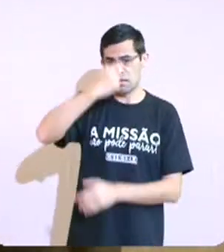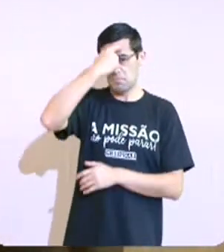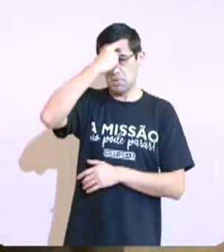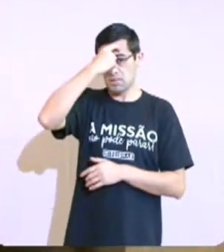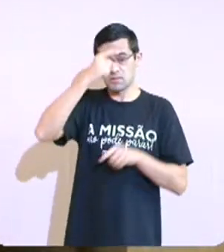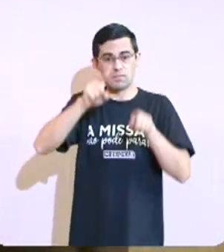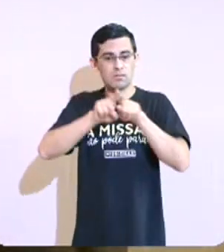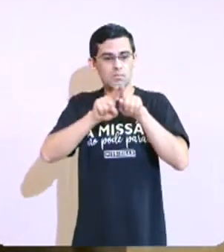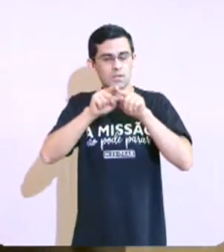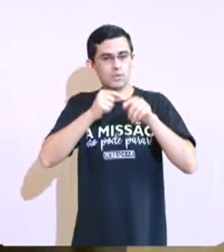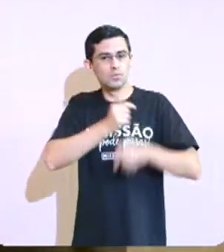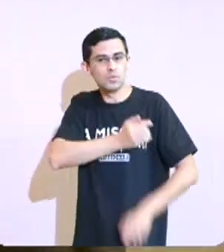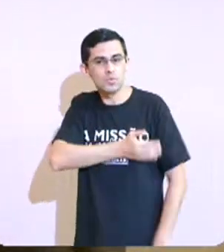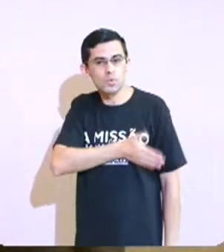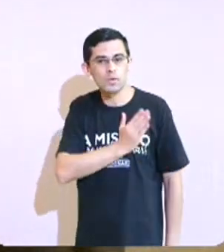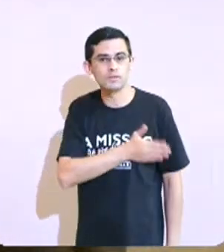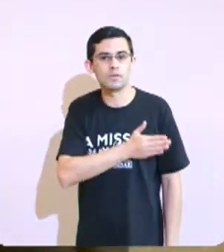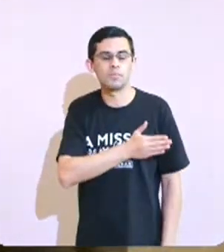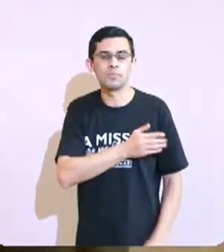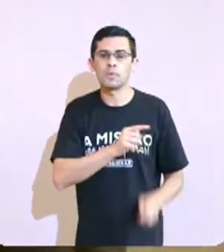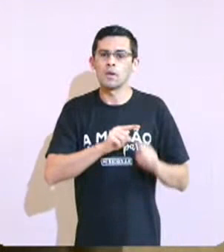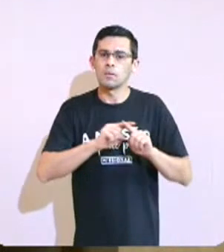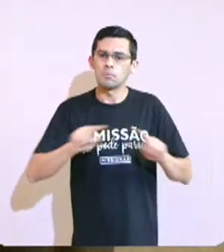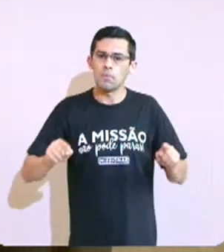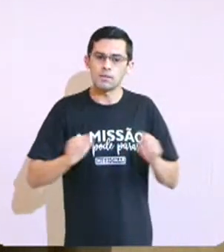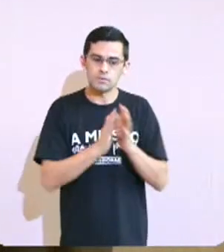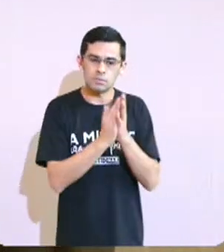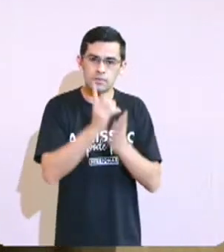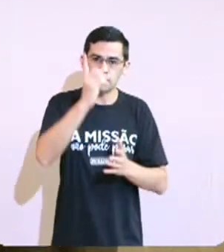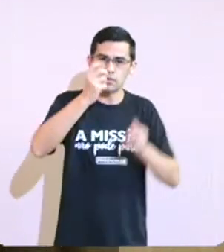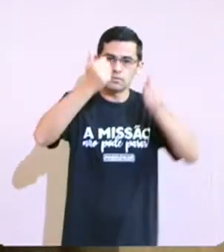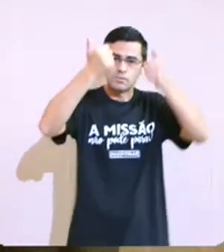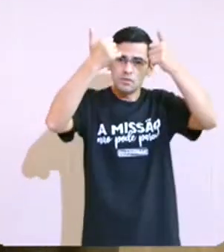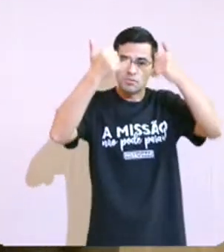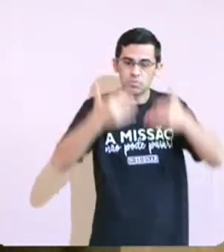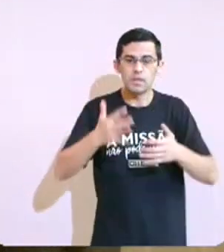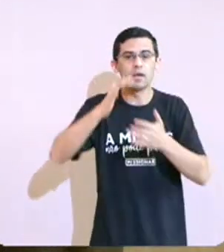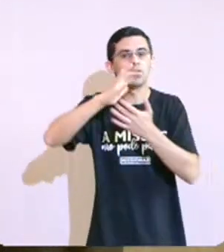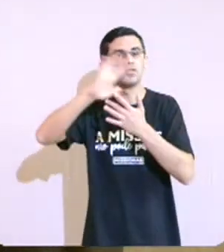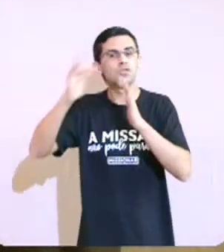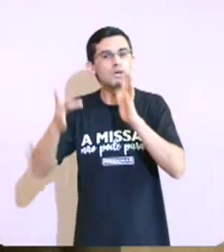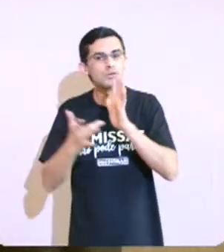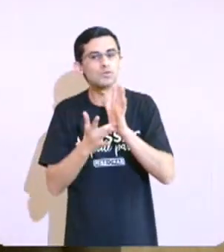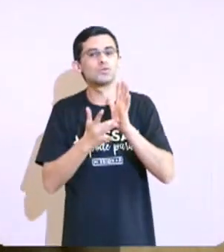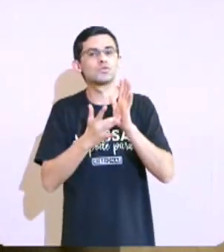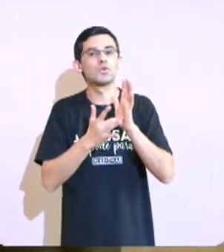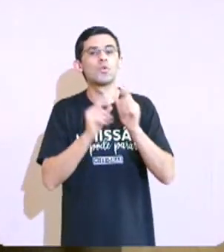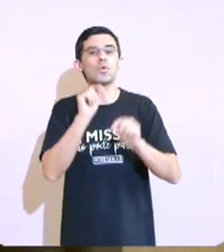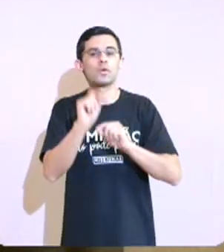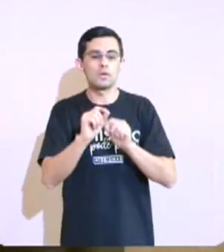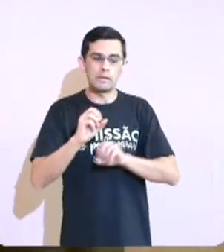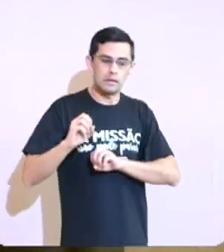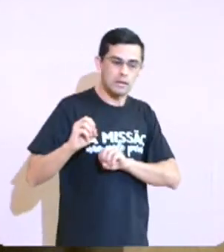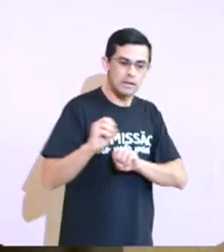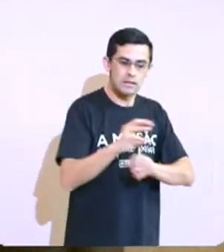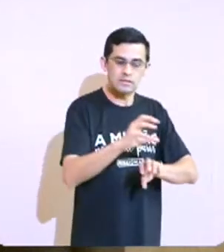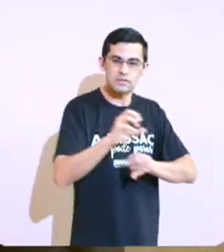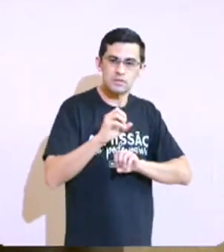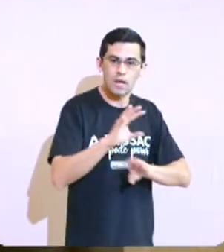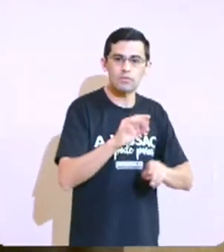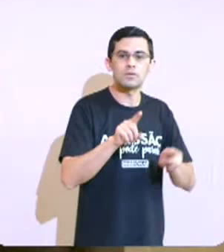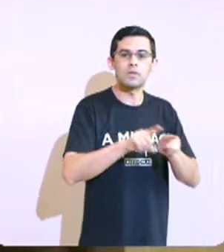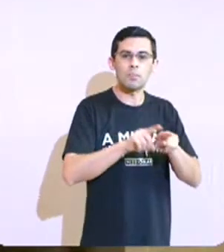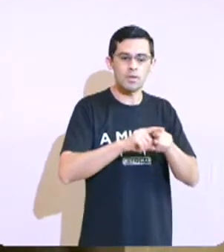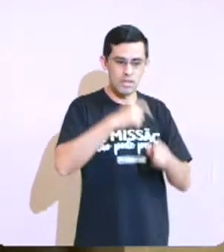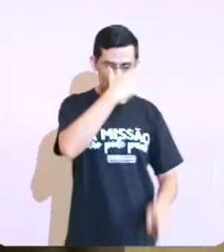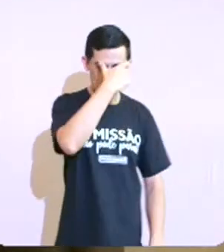de Deus. Mas a Bíblia diz que Jesus saía também ensinando com seu próprio exemplo, que o ensino